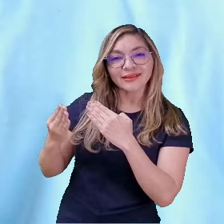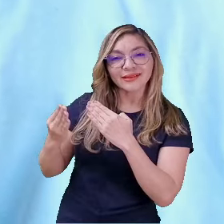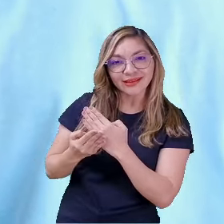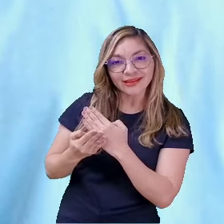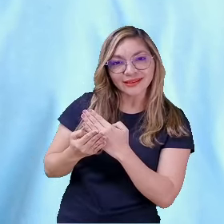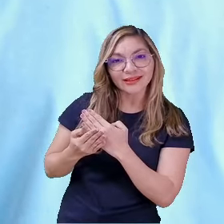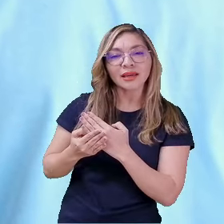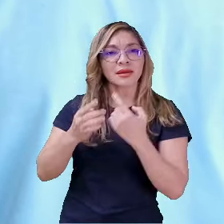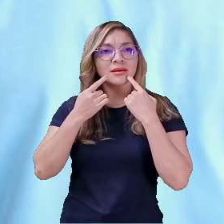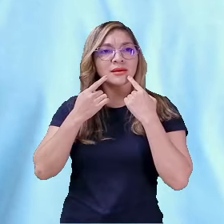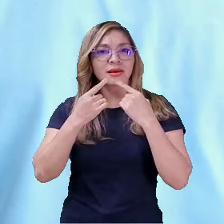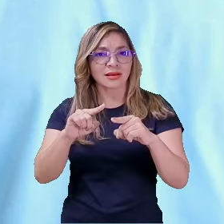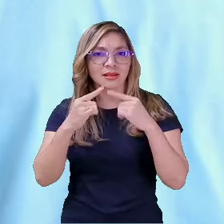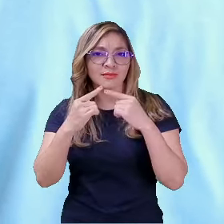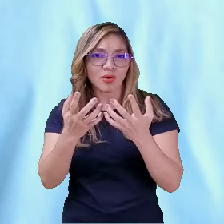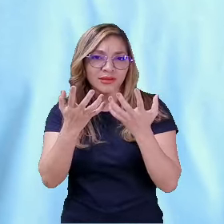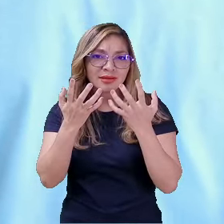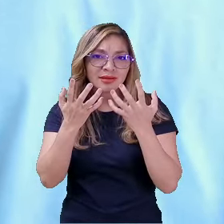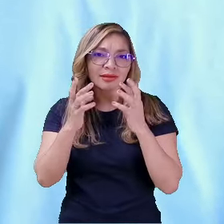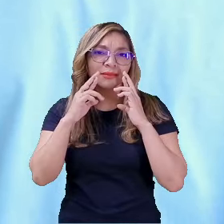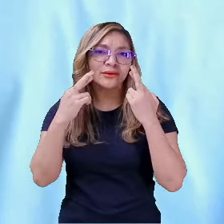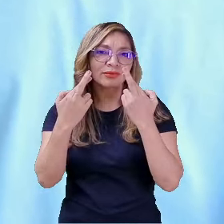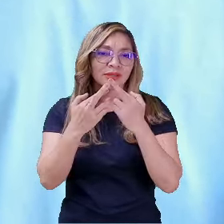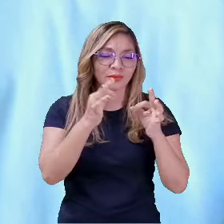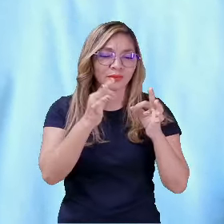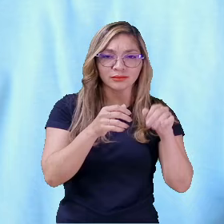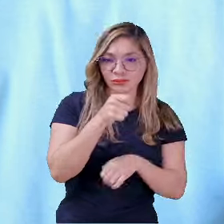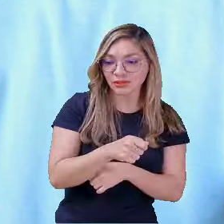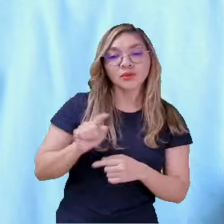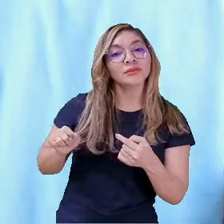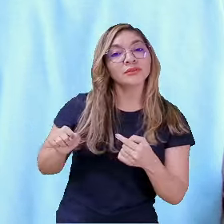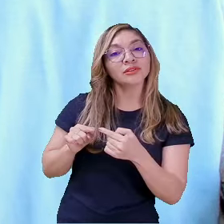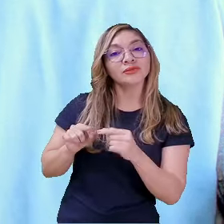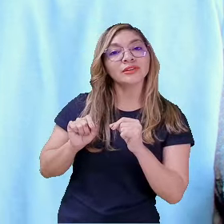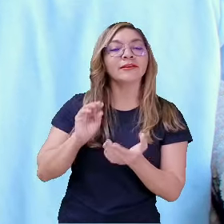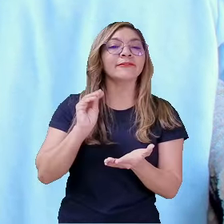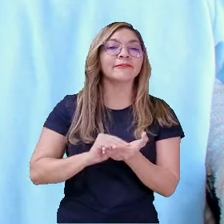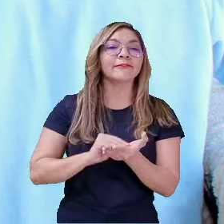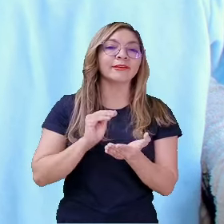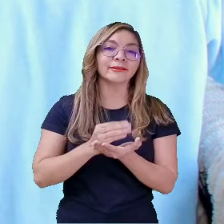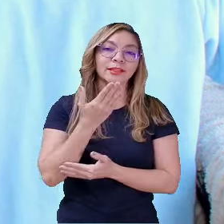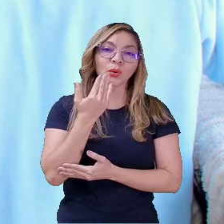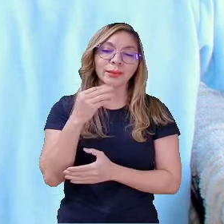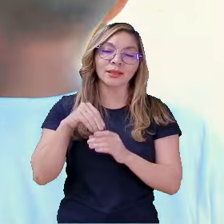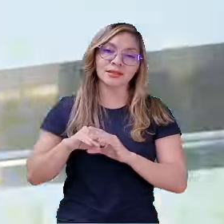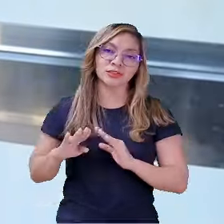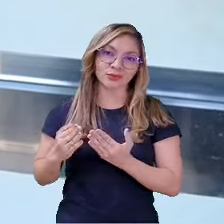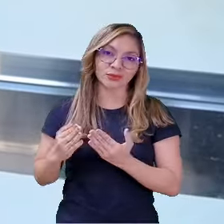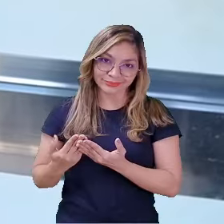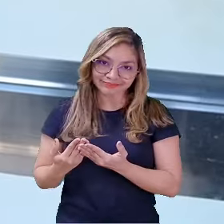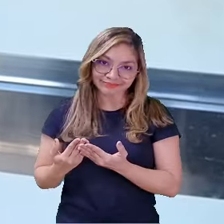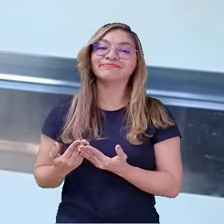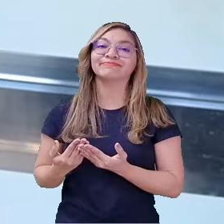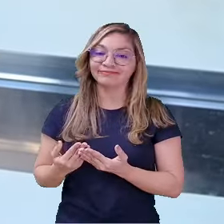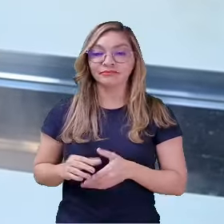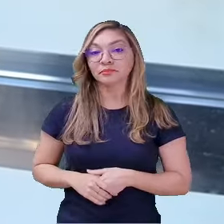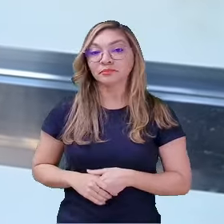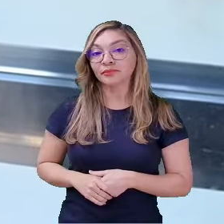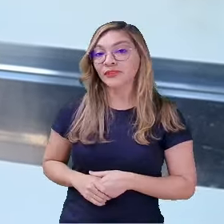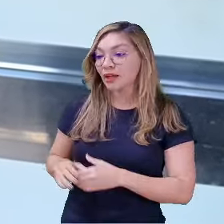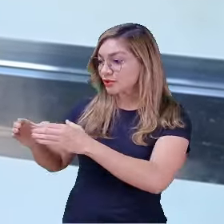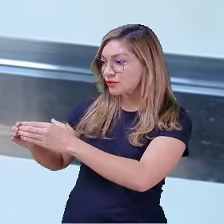uma audiência com a juíza Laura Costeira. O motivo? Falta de merenda escolar no estabelecimento de ensino. Eles vieram da